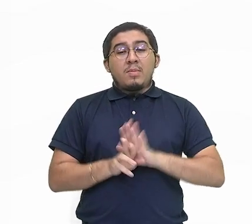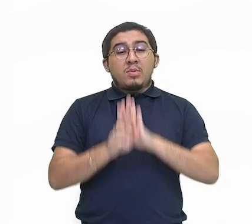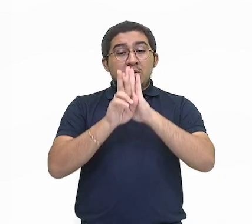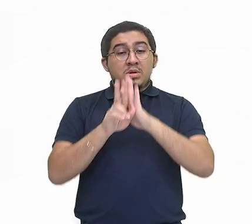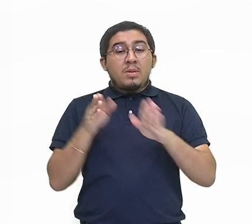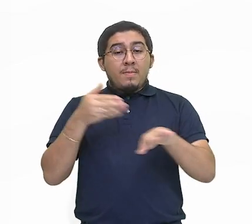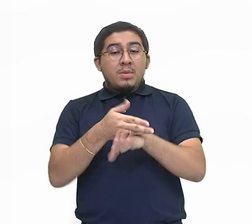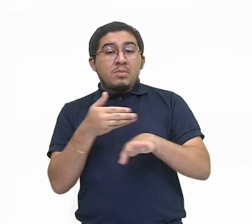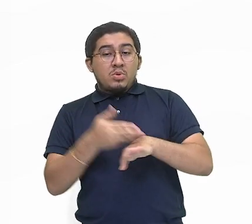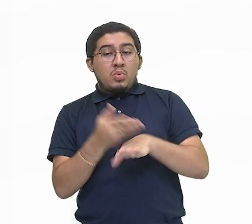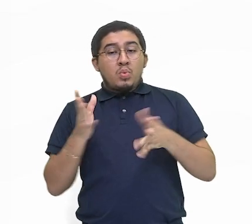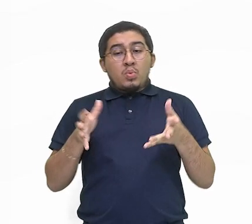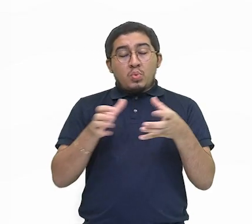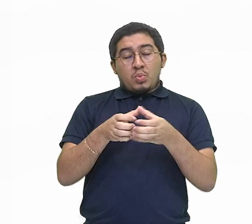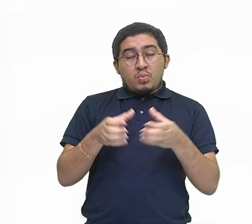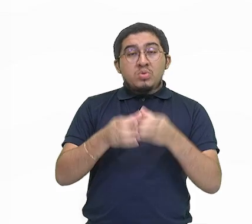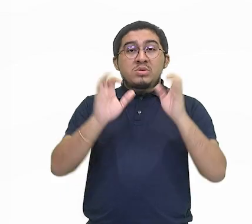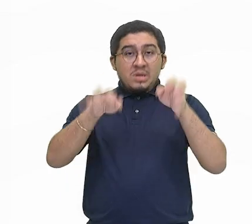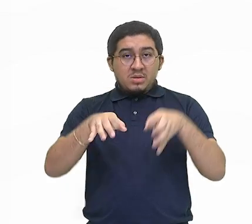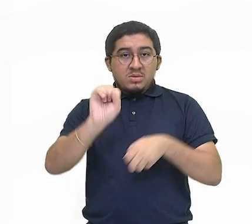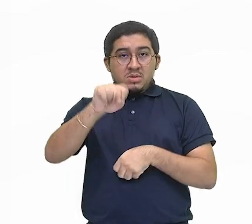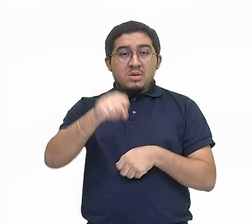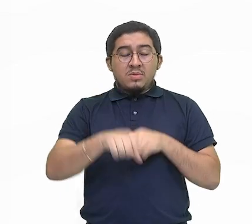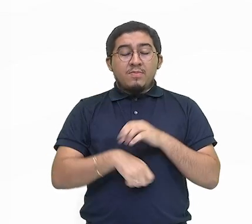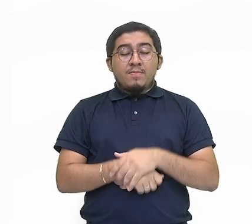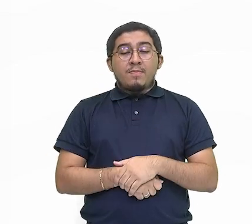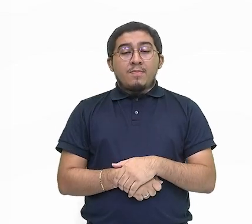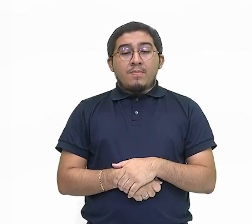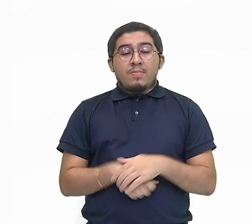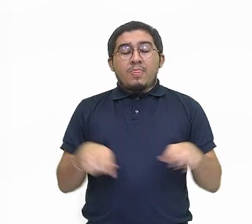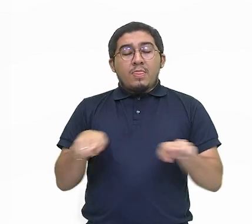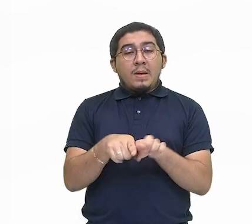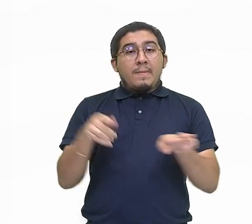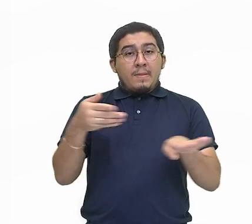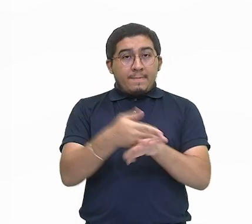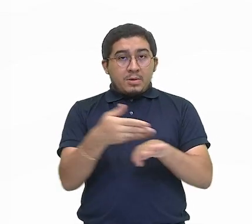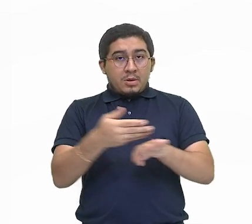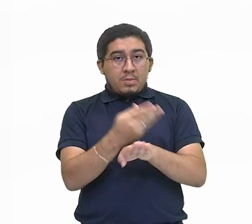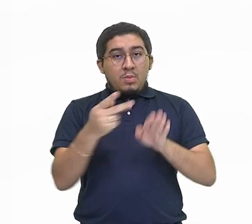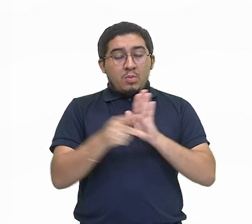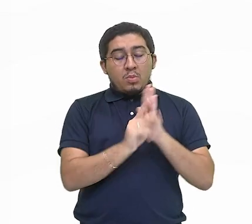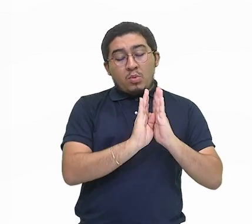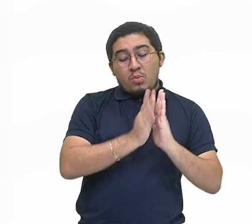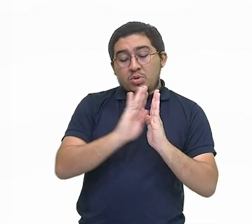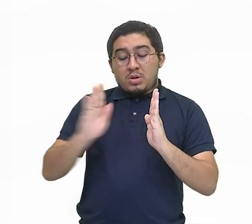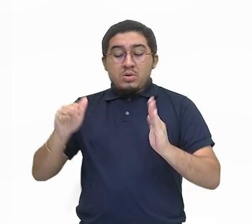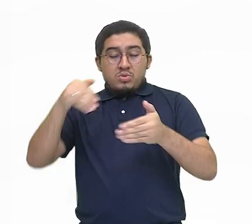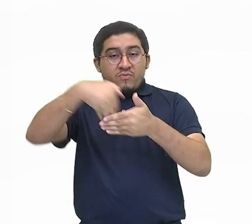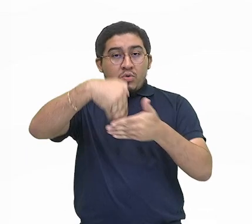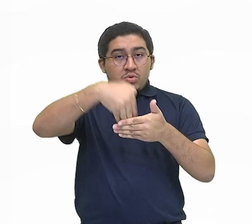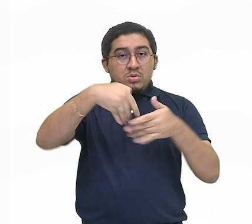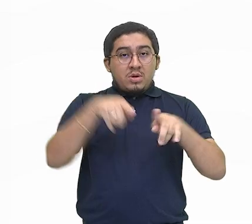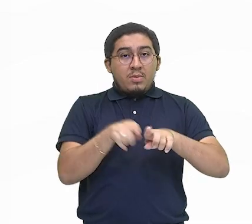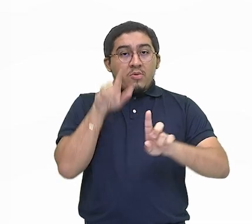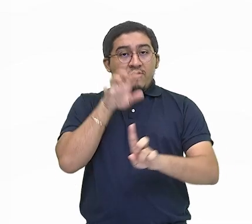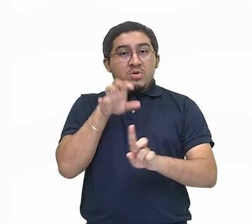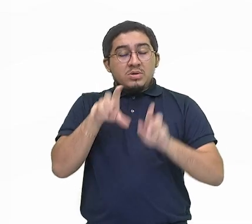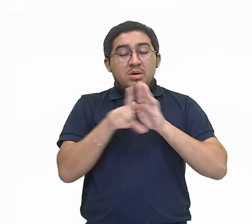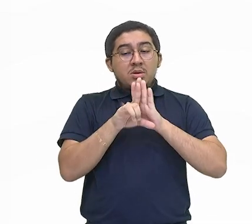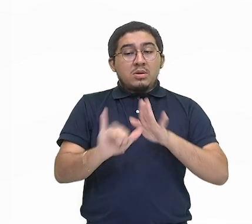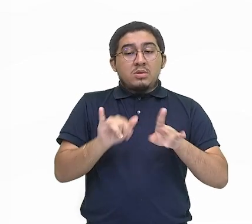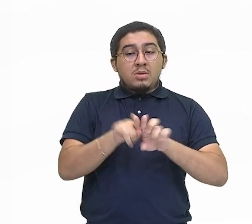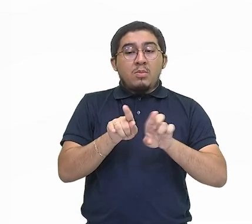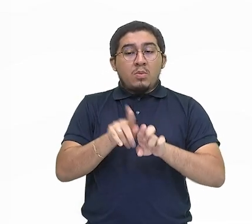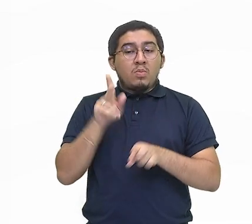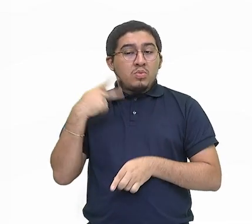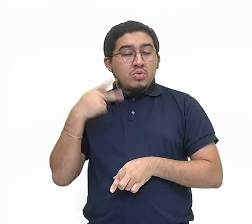classe? Sim, falamos que sim, mas também participam do processo eleitoral, influenciam a legislação e